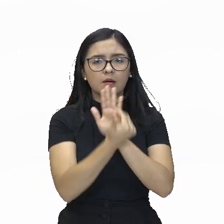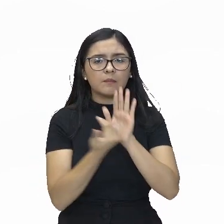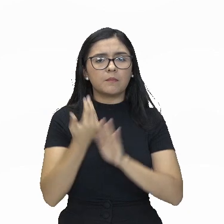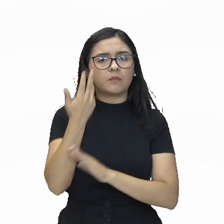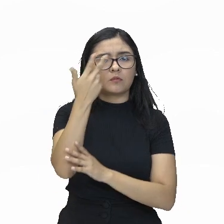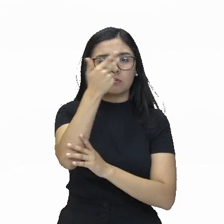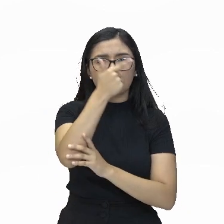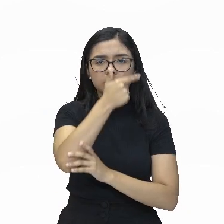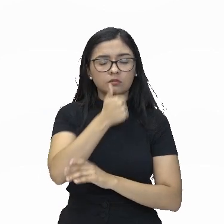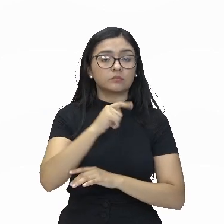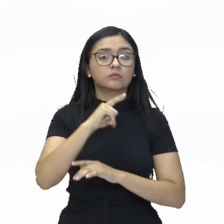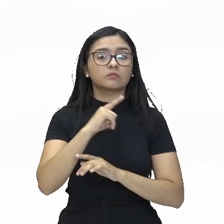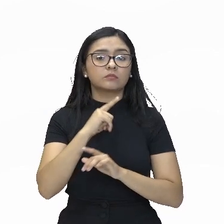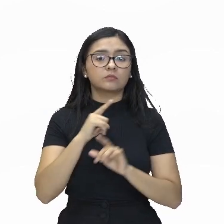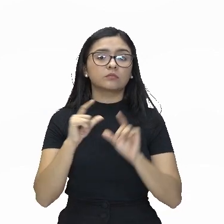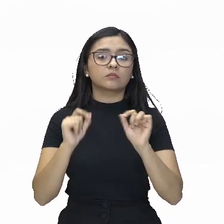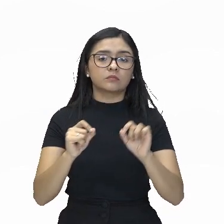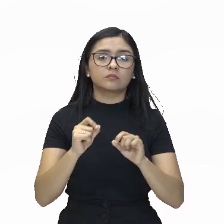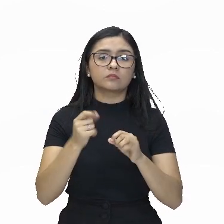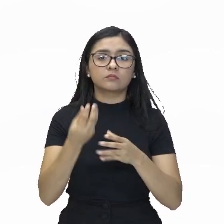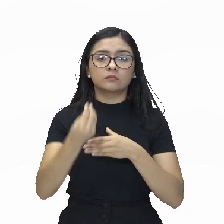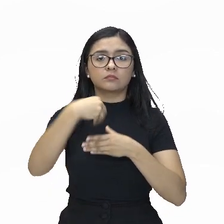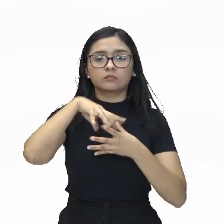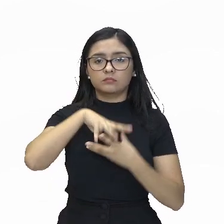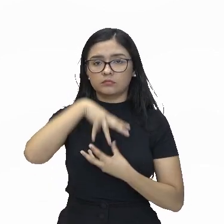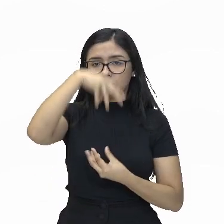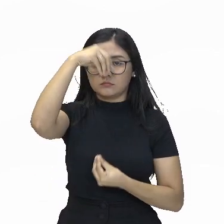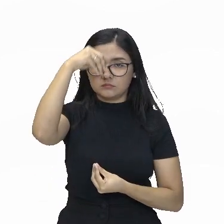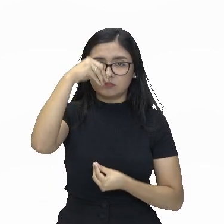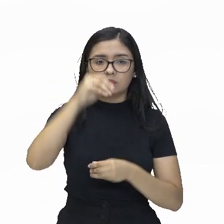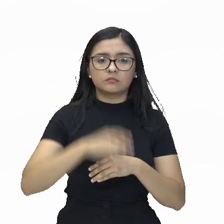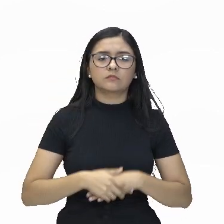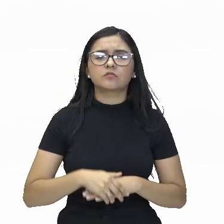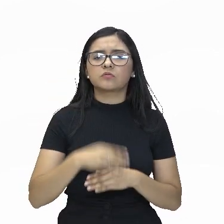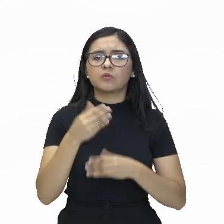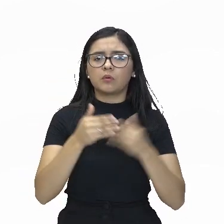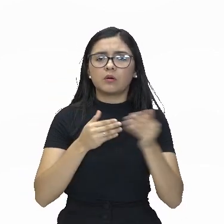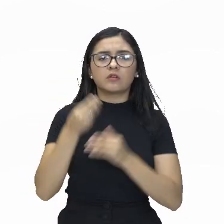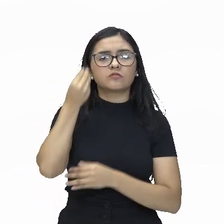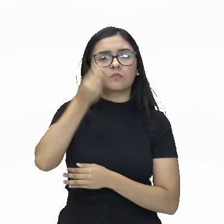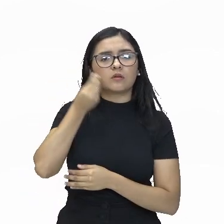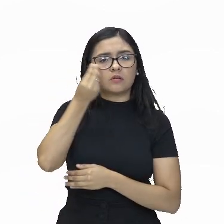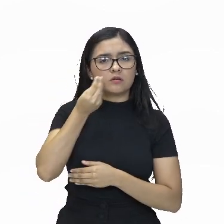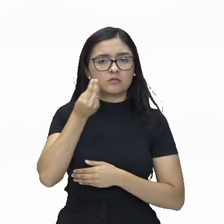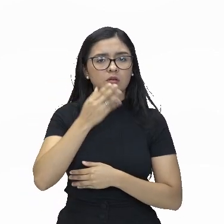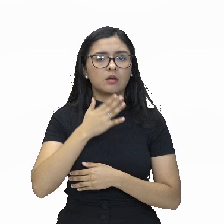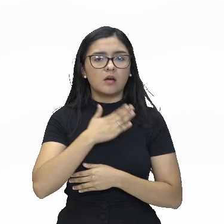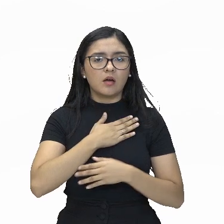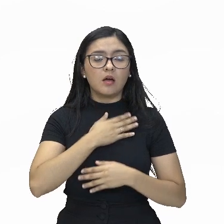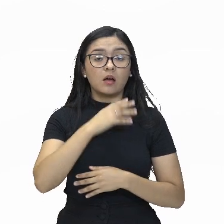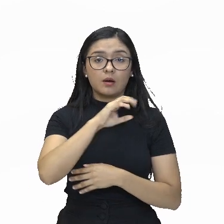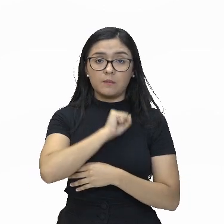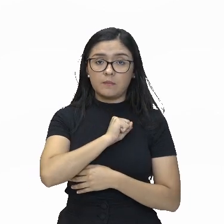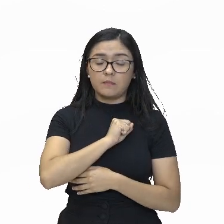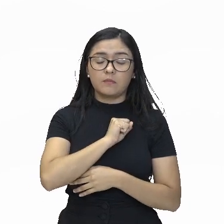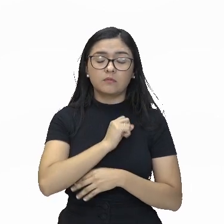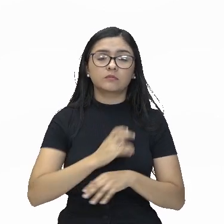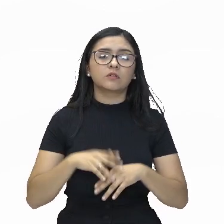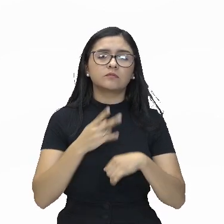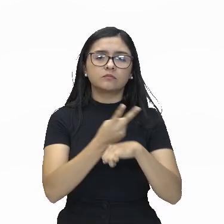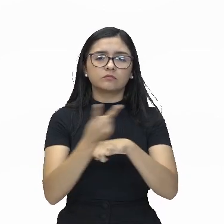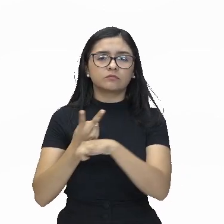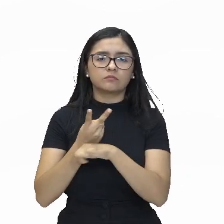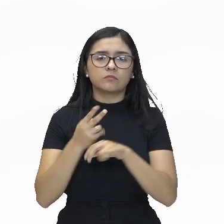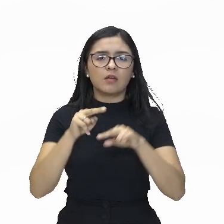que existe na alma antes de qualquer experiência amorosa. A busca amorosa é a busca